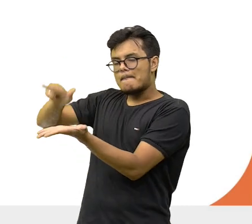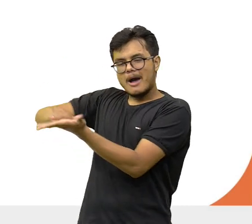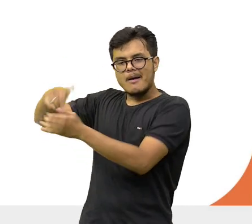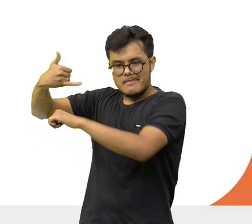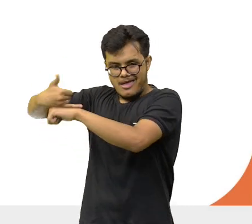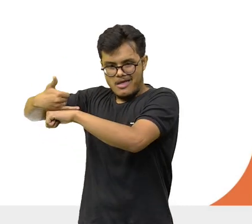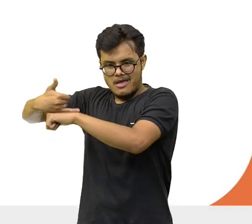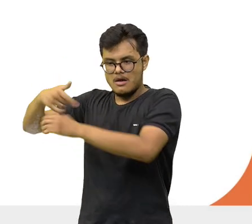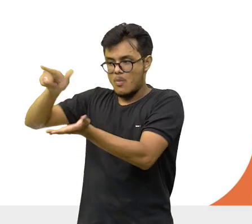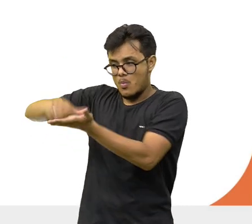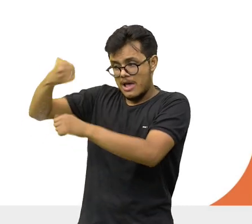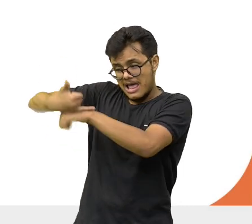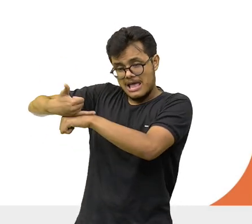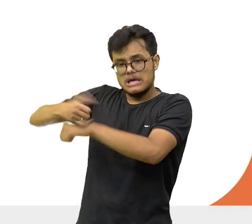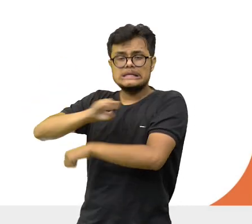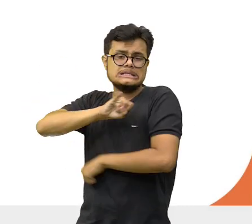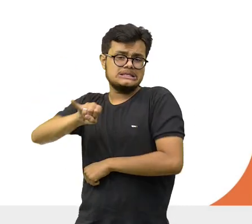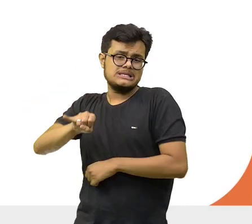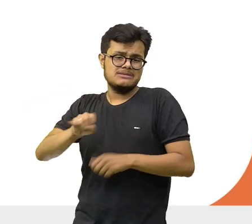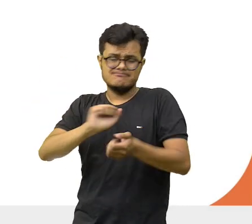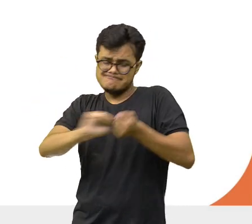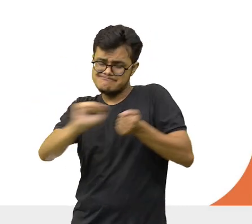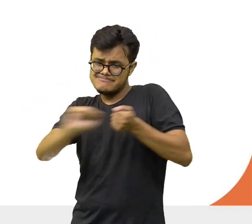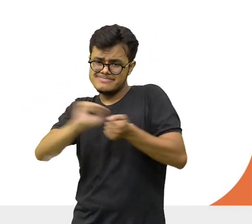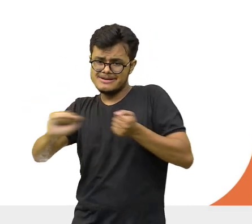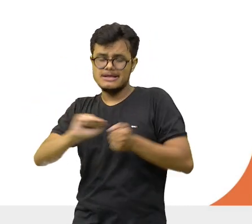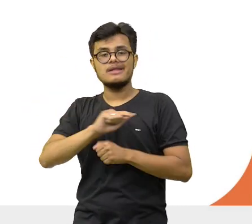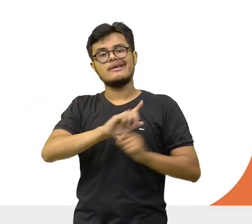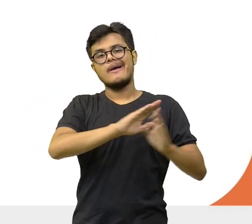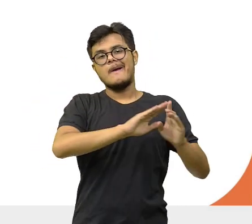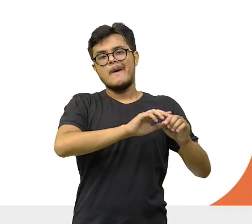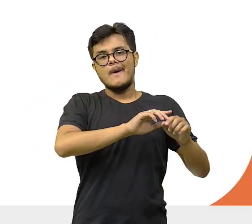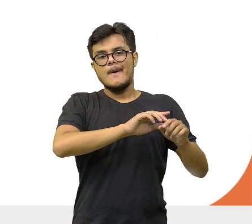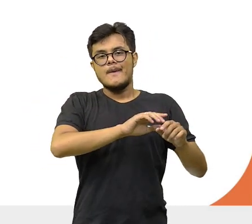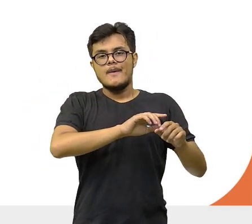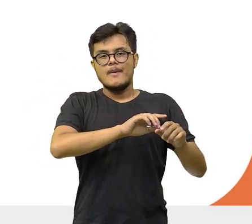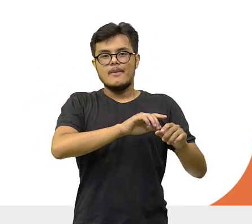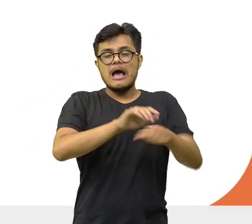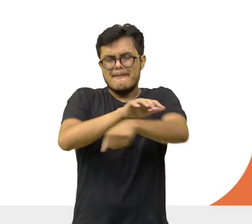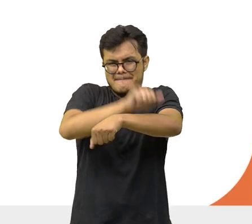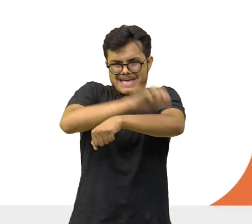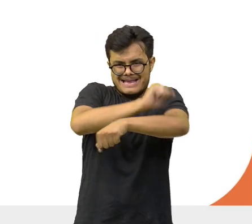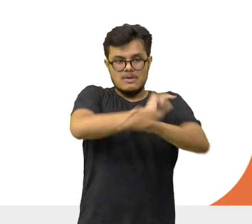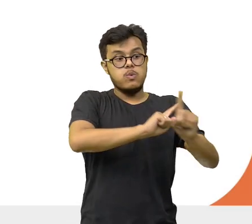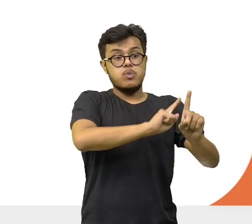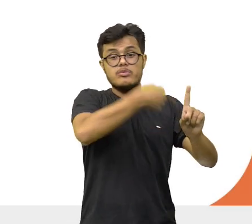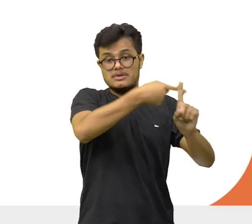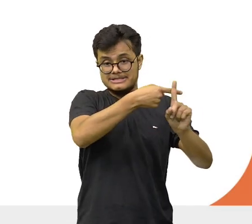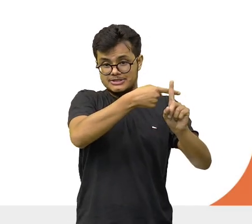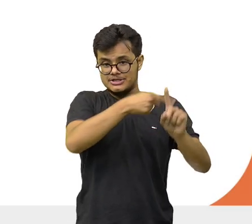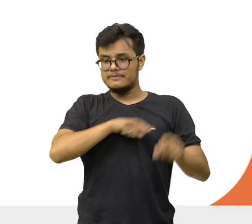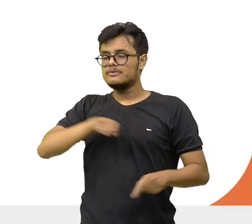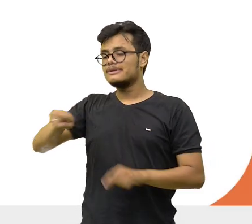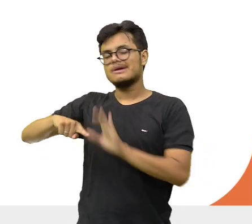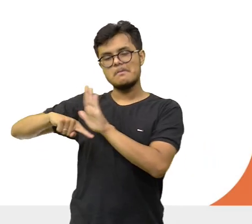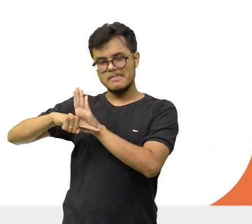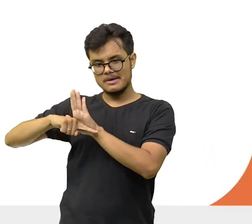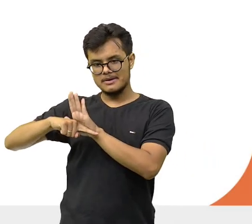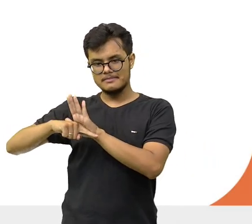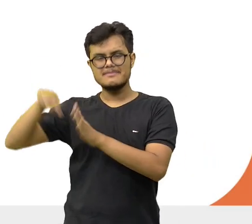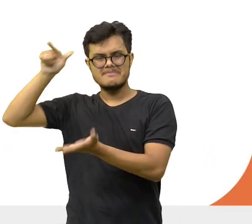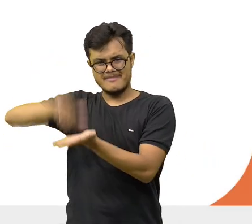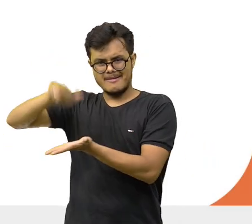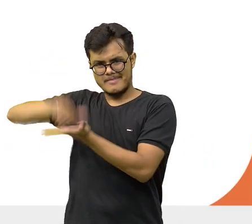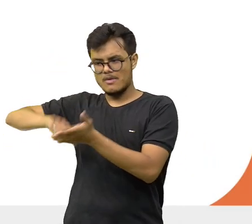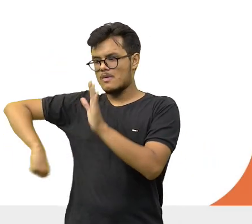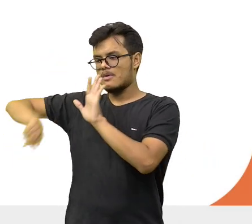Nessa situação, se eu fizer o atrito dos dois, o couro fica positivo porque ele está na parte superior da lista e o